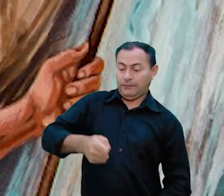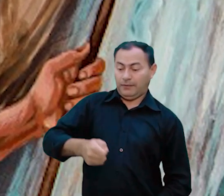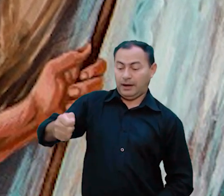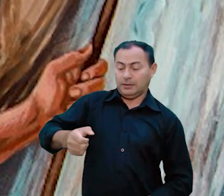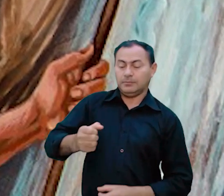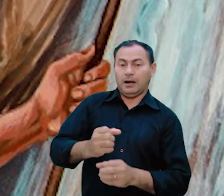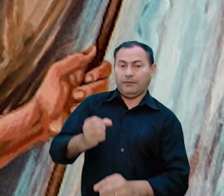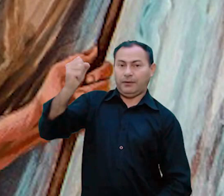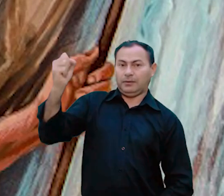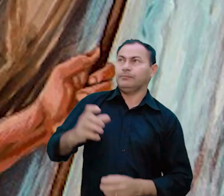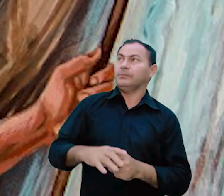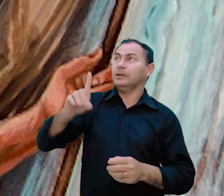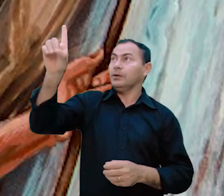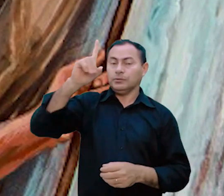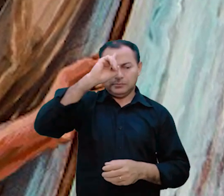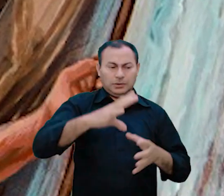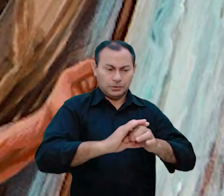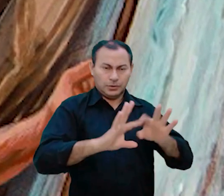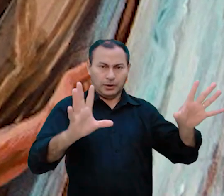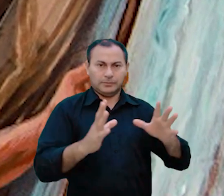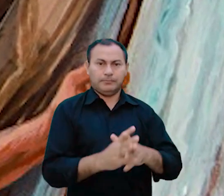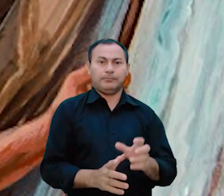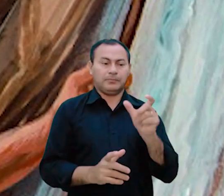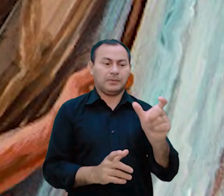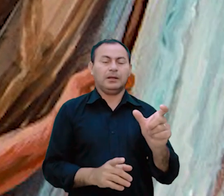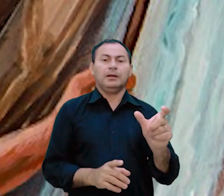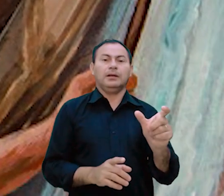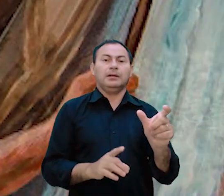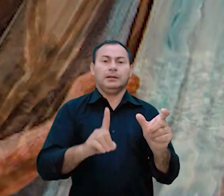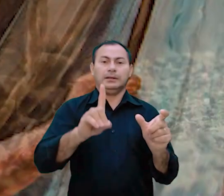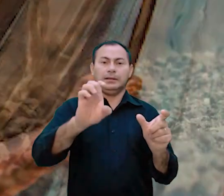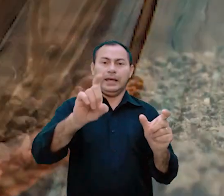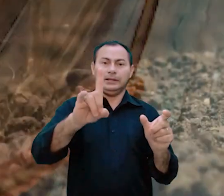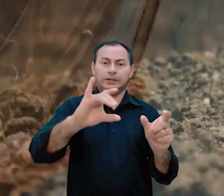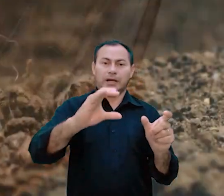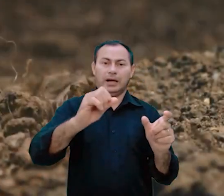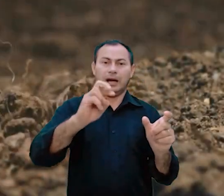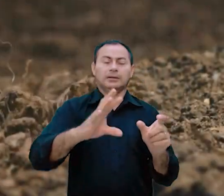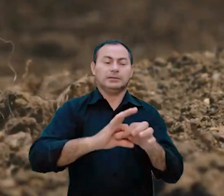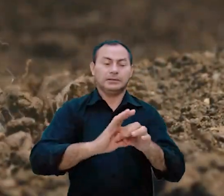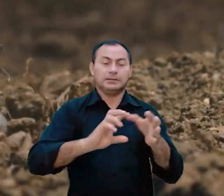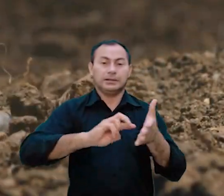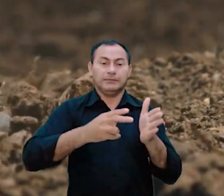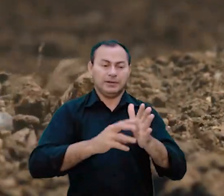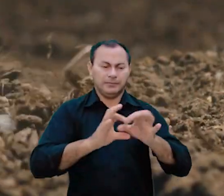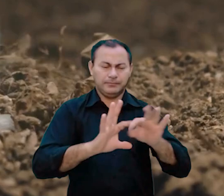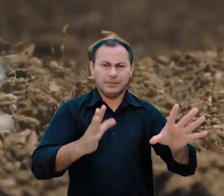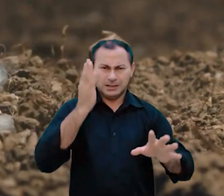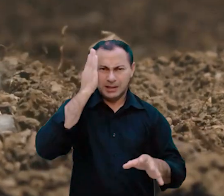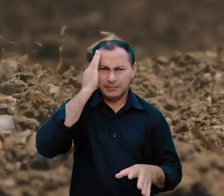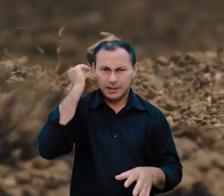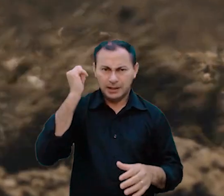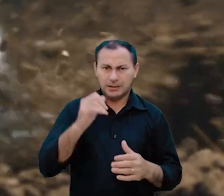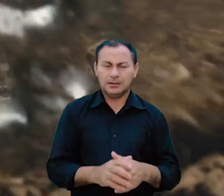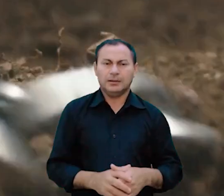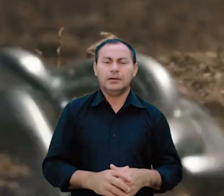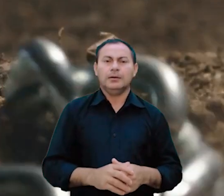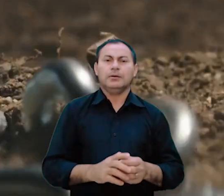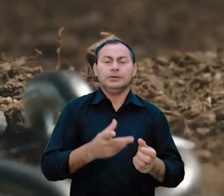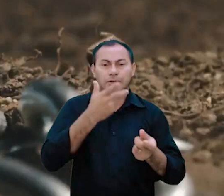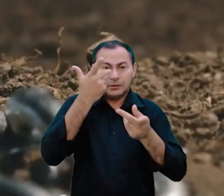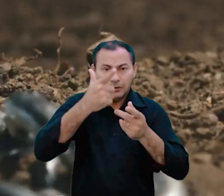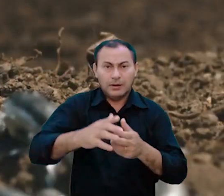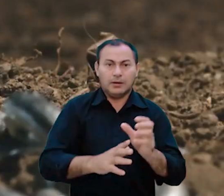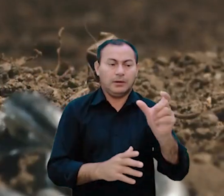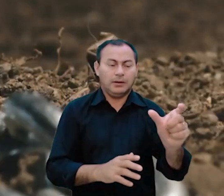vara. Deus ordenou, então solte-a. A palavra dedicar significa largar. Você sabia?